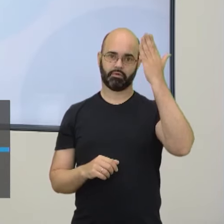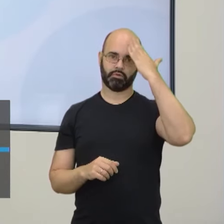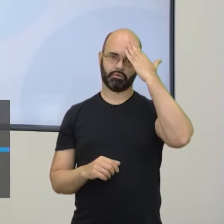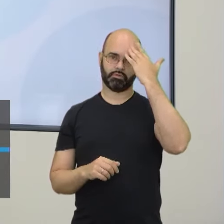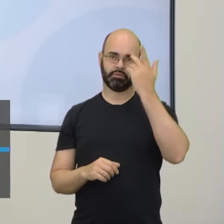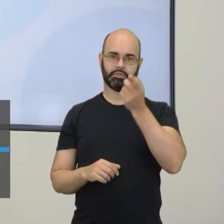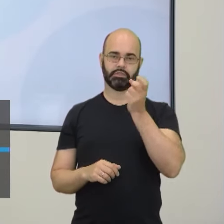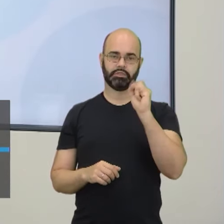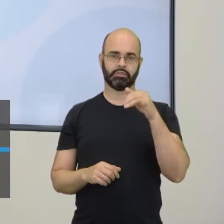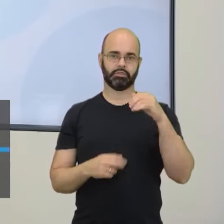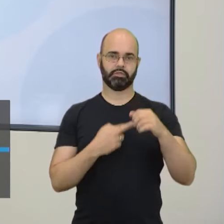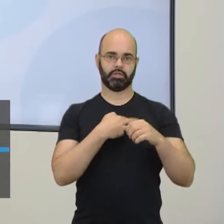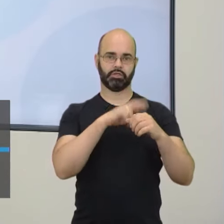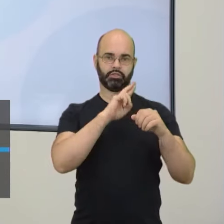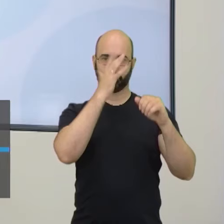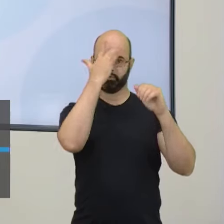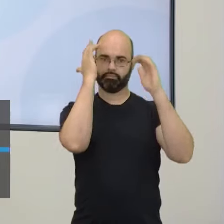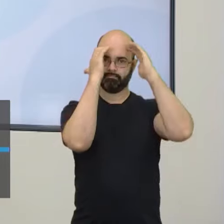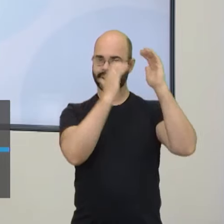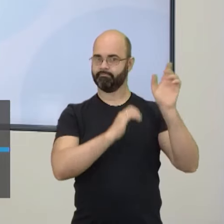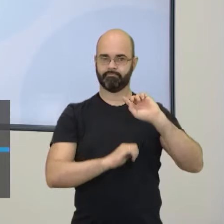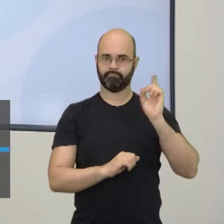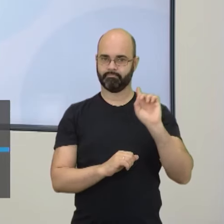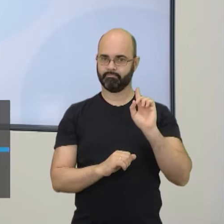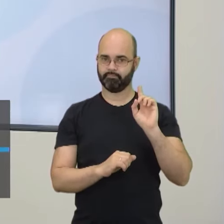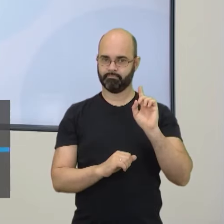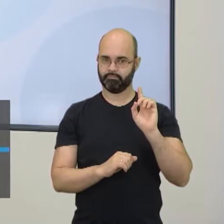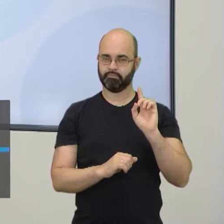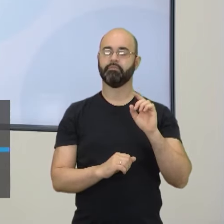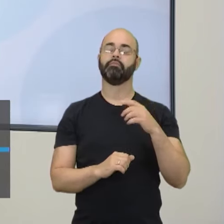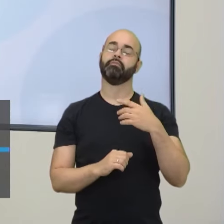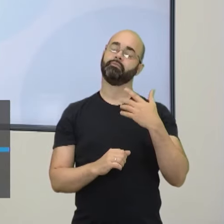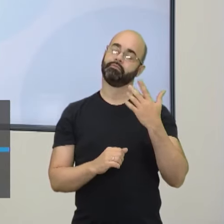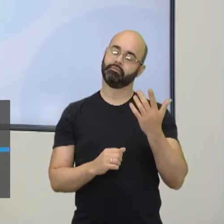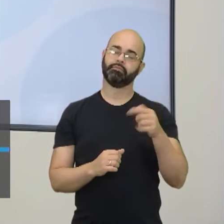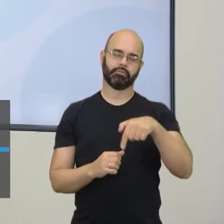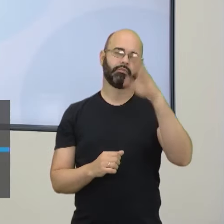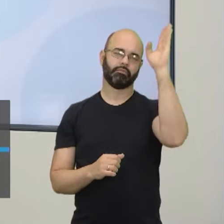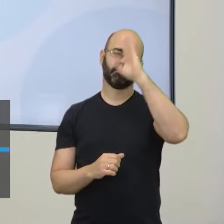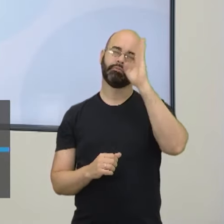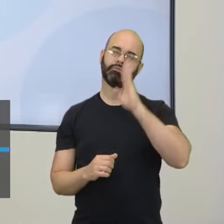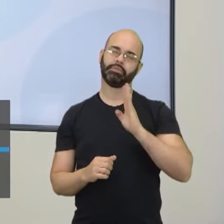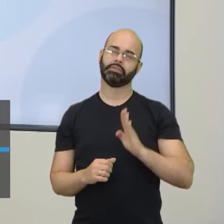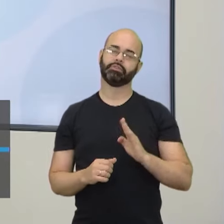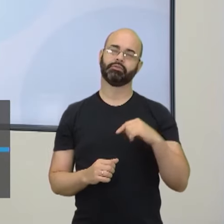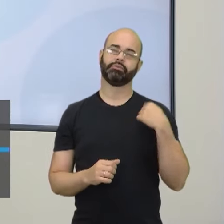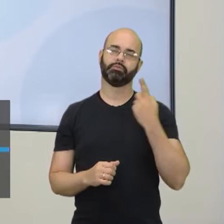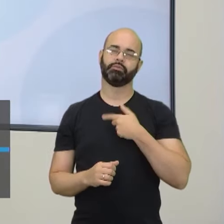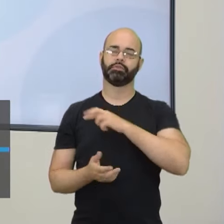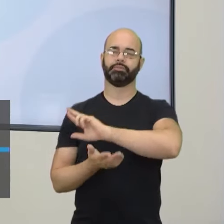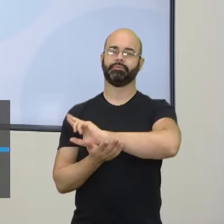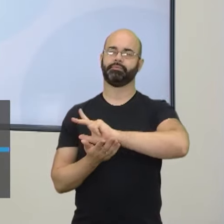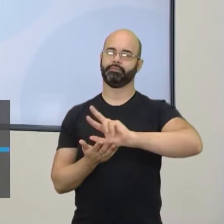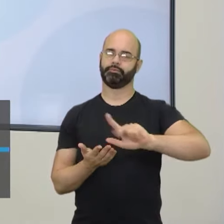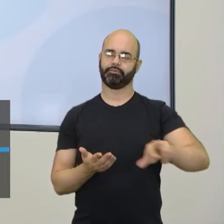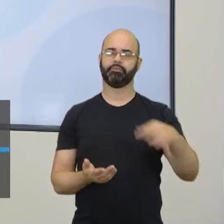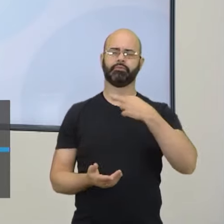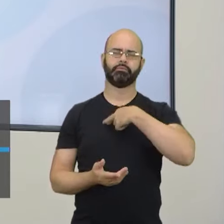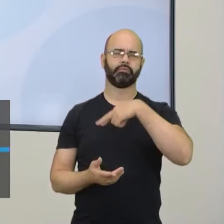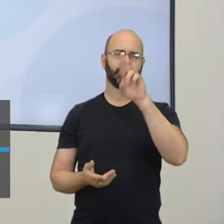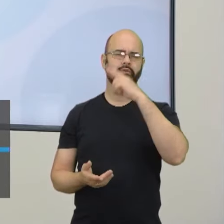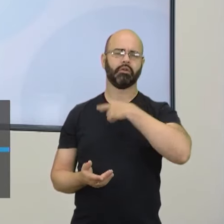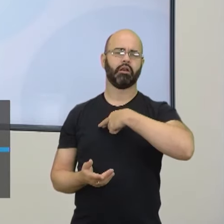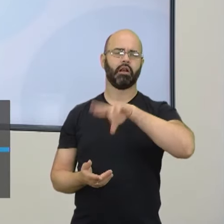é desrespeito com a religião do próximo. E nós precisamos pensar que aqui, principalmente no Brasil, nós temos diversas religiões, pois